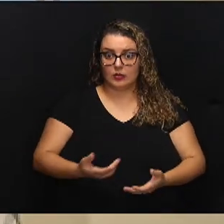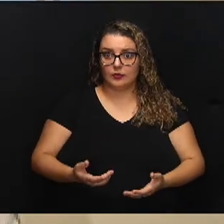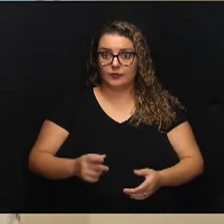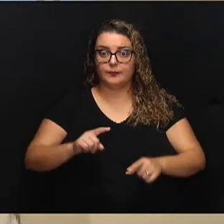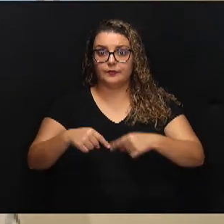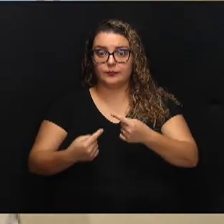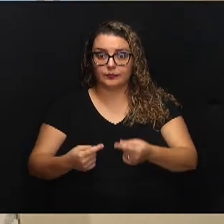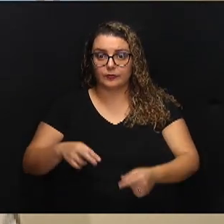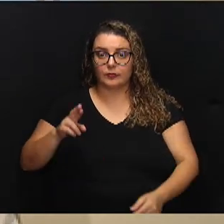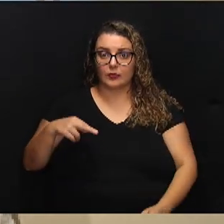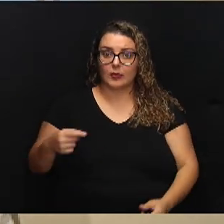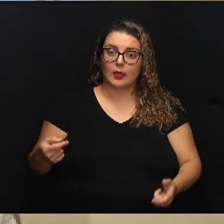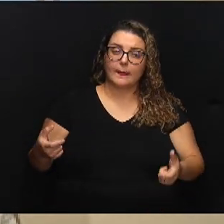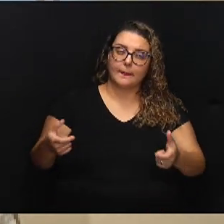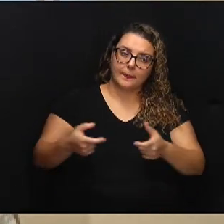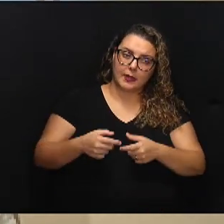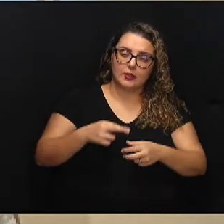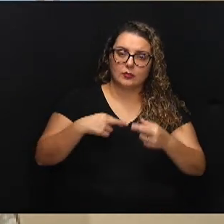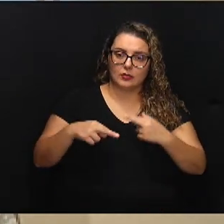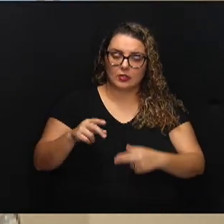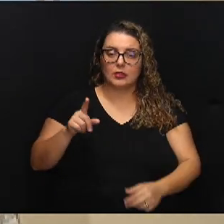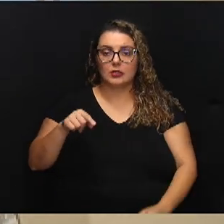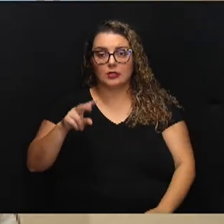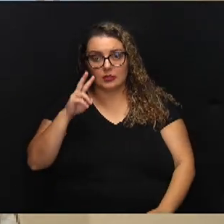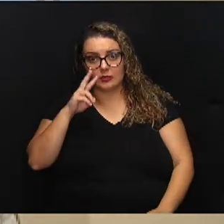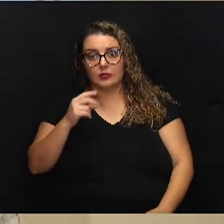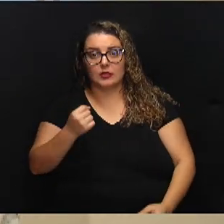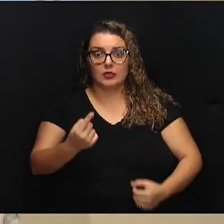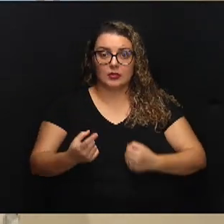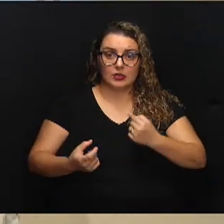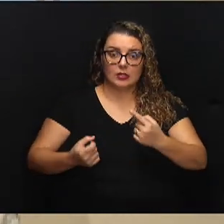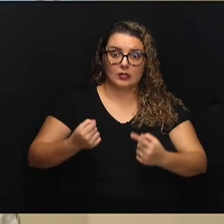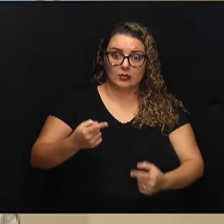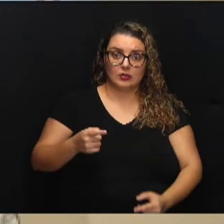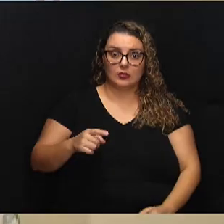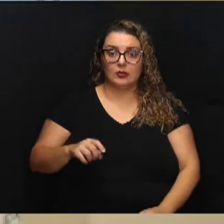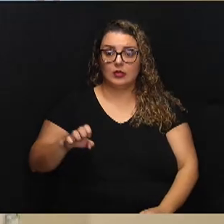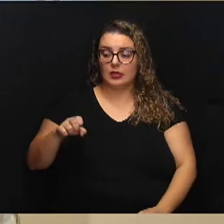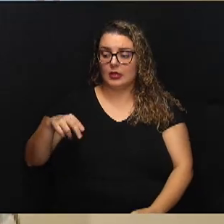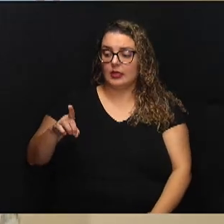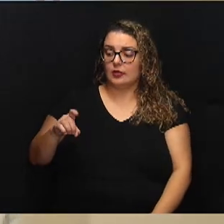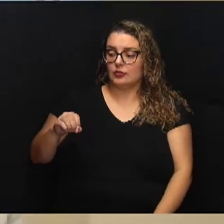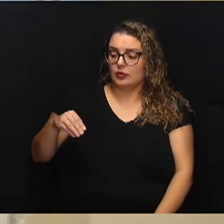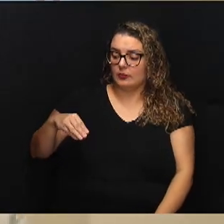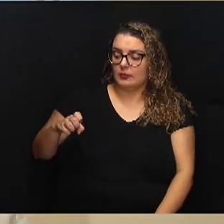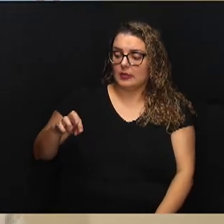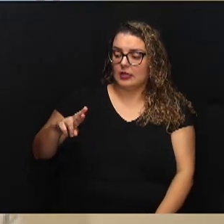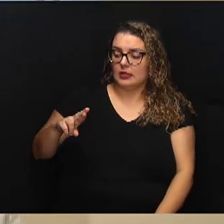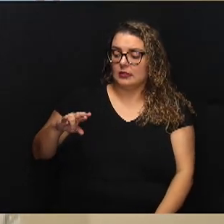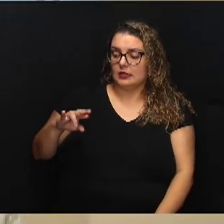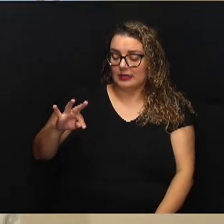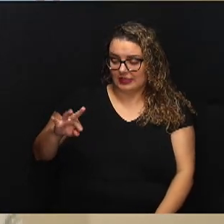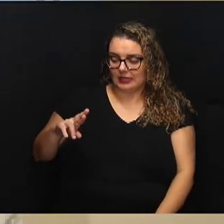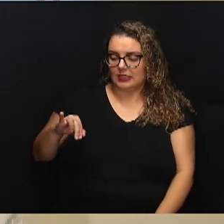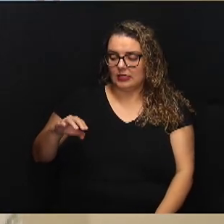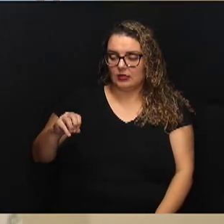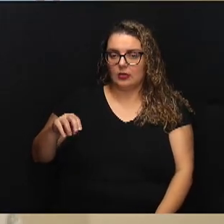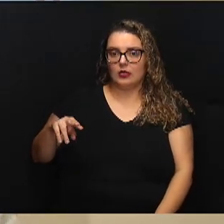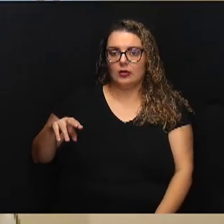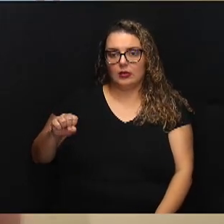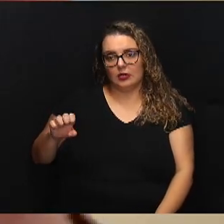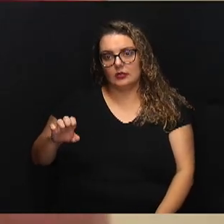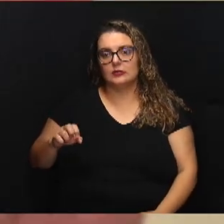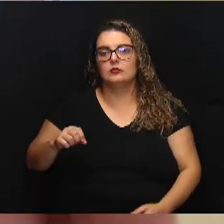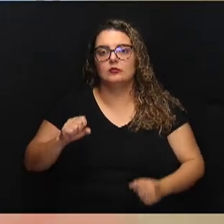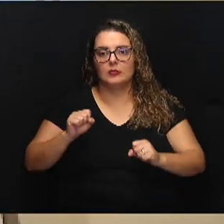Outros fatores menos associados, mas que a gente ainda vê em alguns casos, a endometriose, ela pode estar associada ao câncer de ovário, e